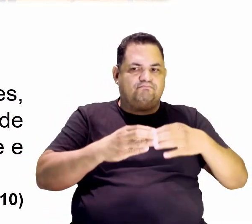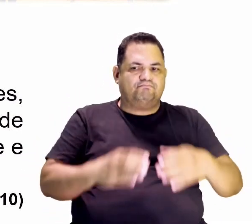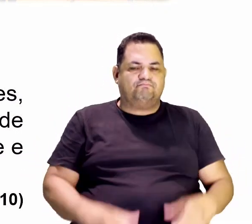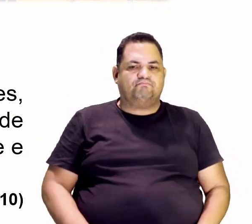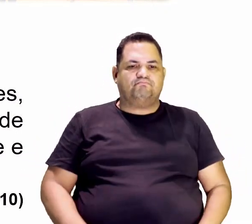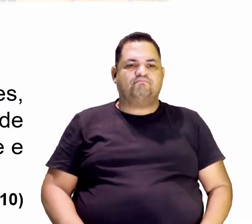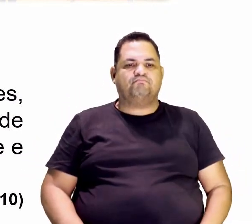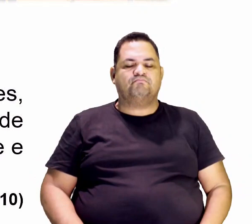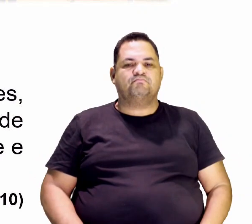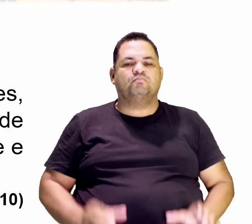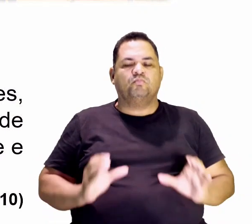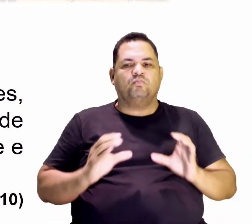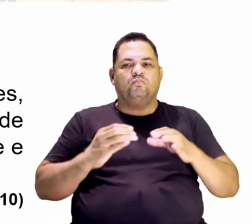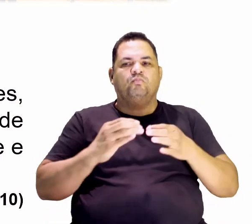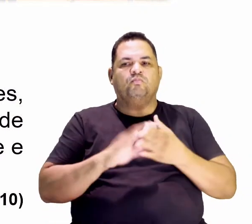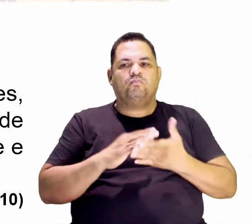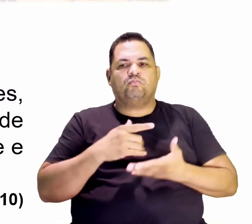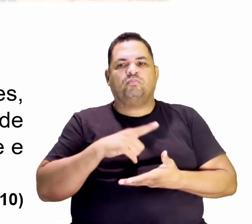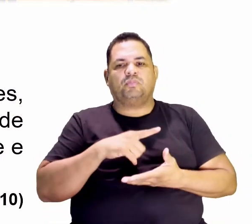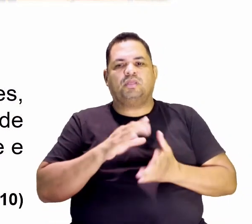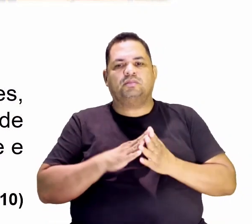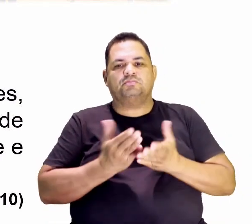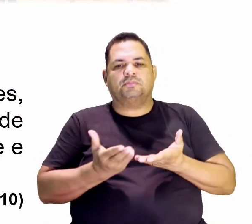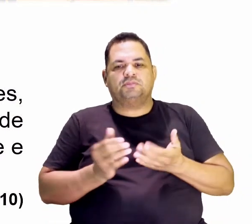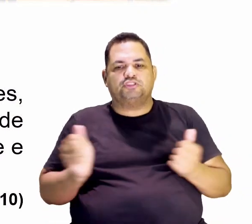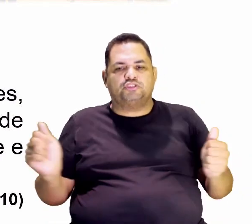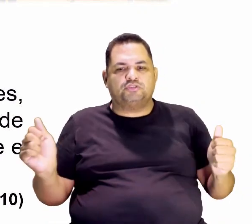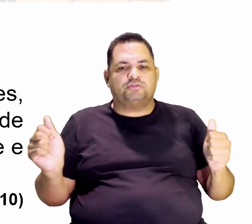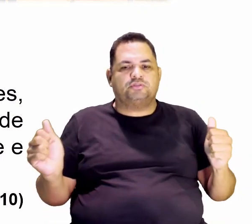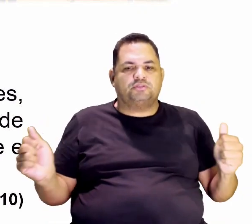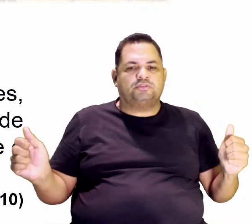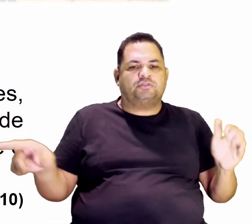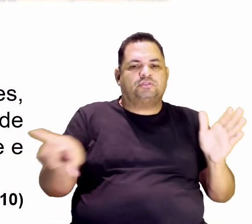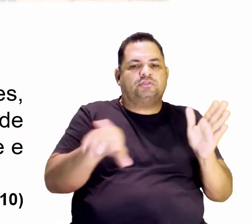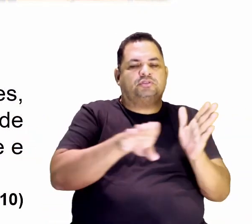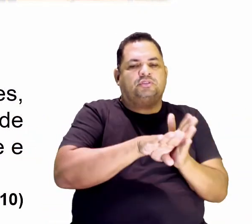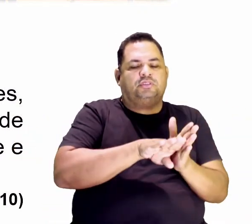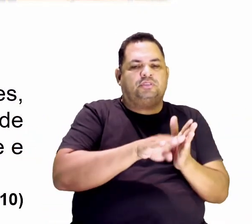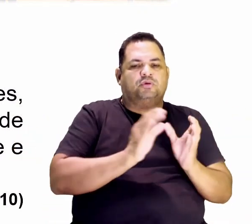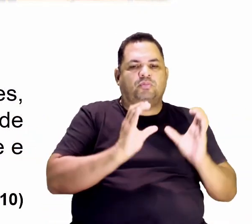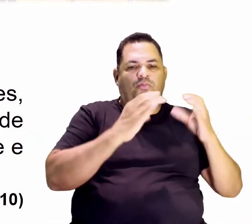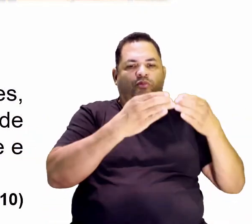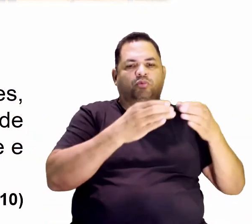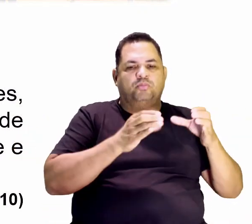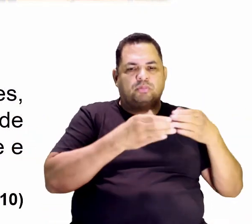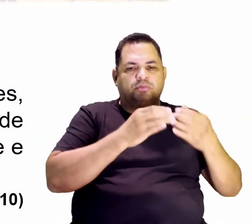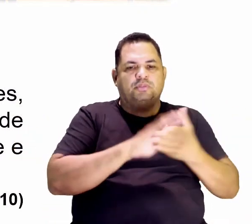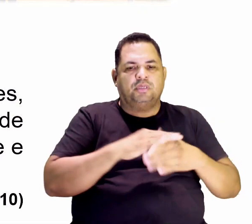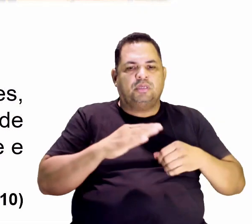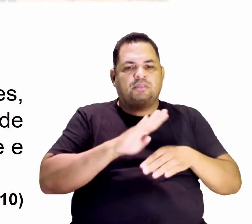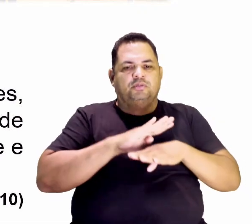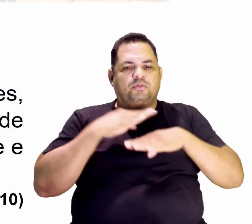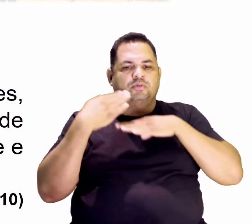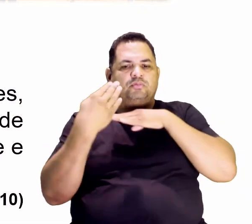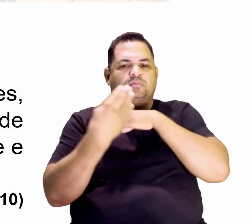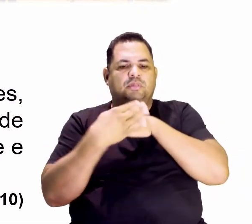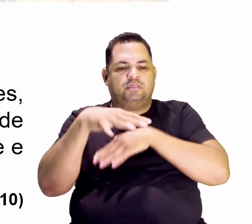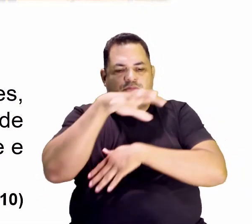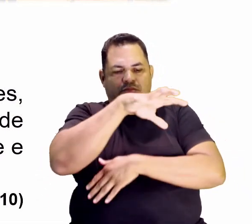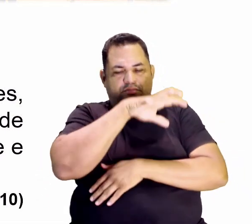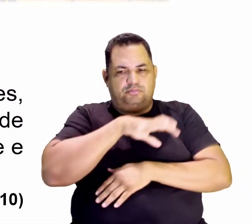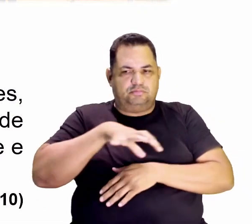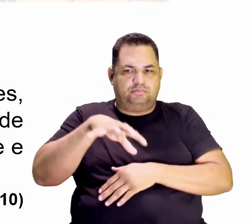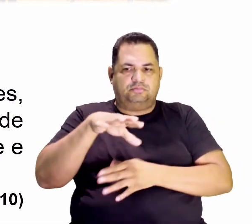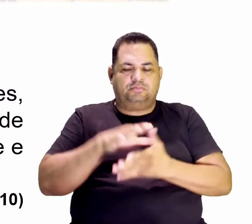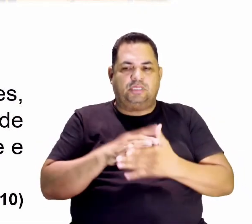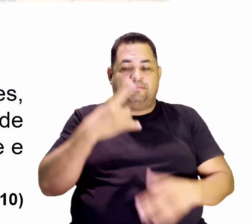esse coletivo vai levando aí para sua comunidade, vai levando aí para o seu bairro, vai levando aí para uma região, né? E vai se pensando. A